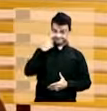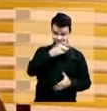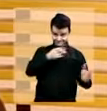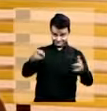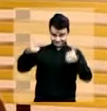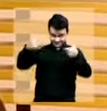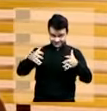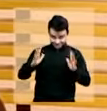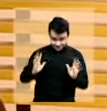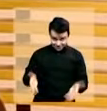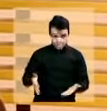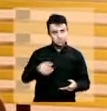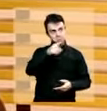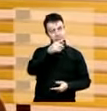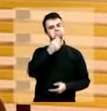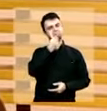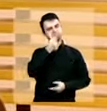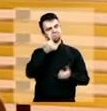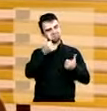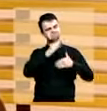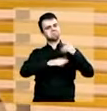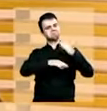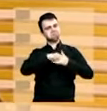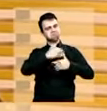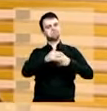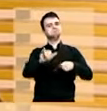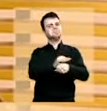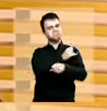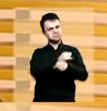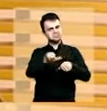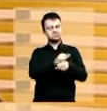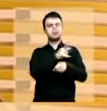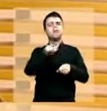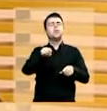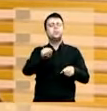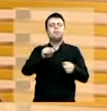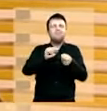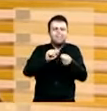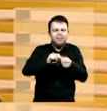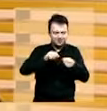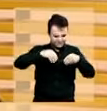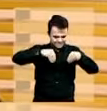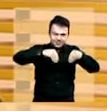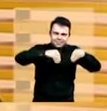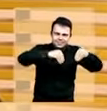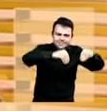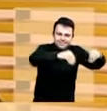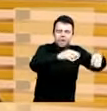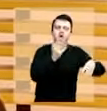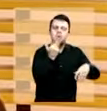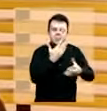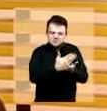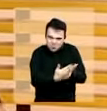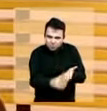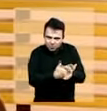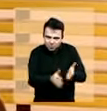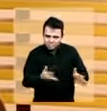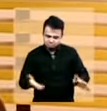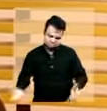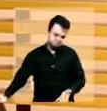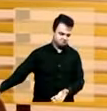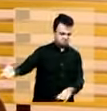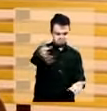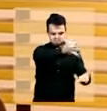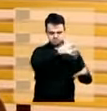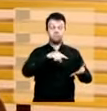A gente acabou de conferir, então, uma boa iniciativa com uma composteira que acaba, então, com aqueles restos de alimentos que iriam para o